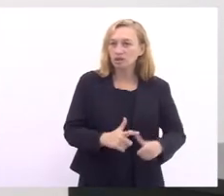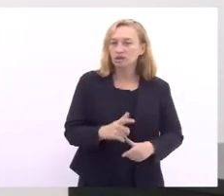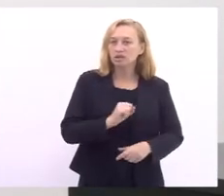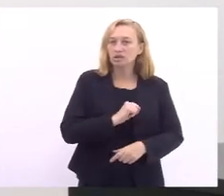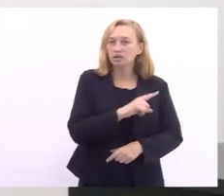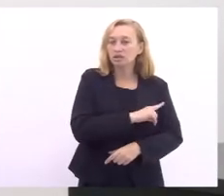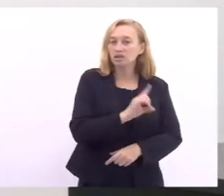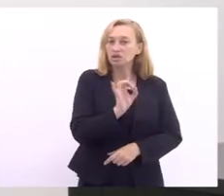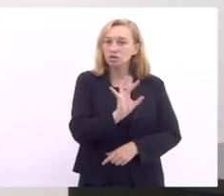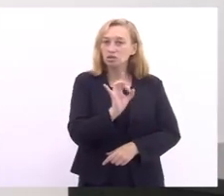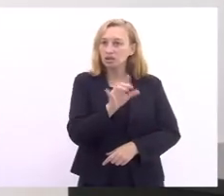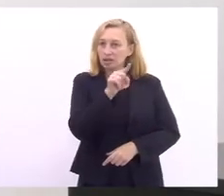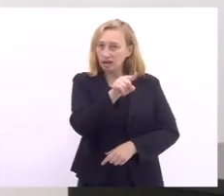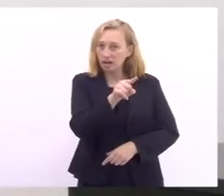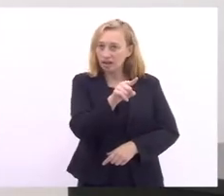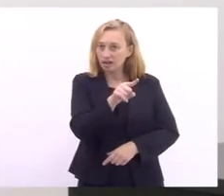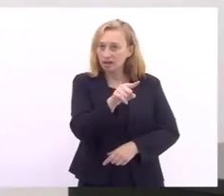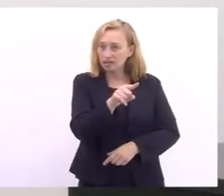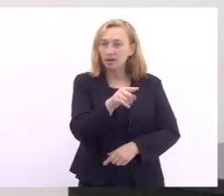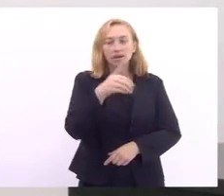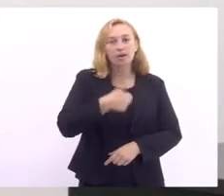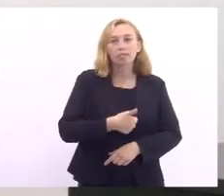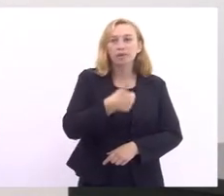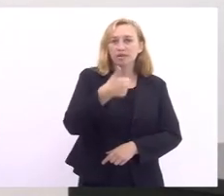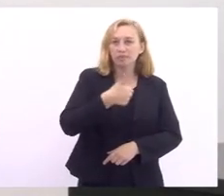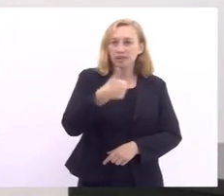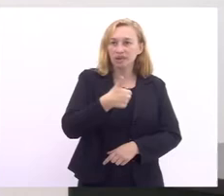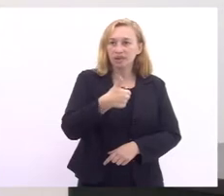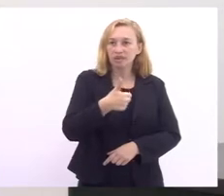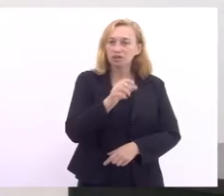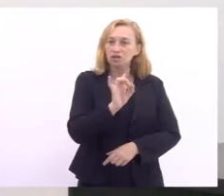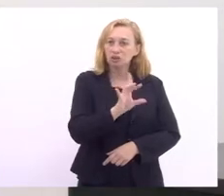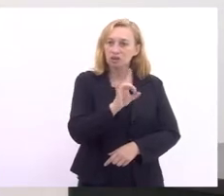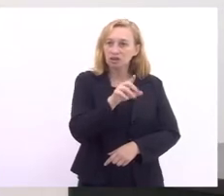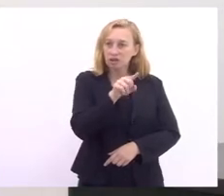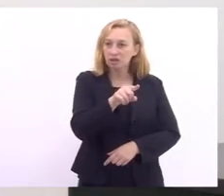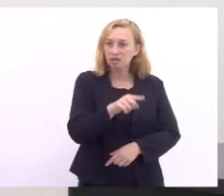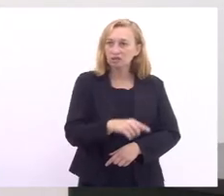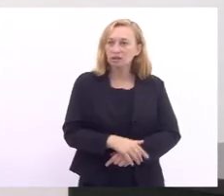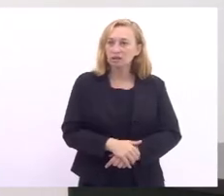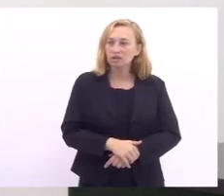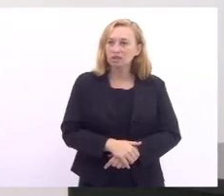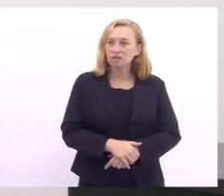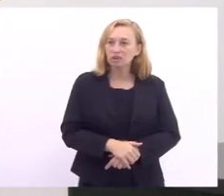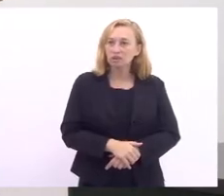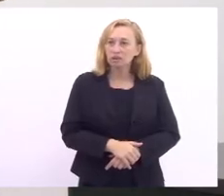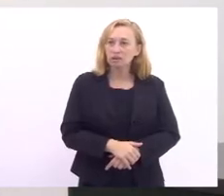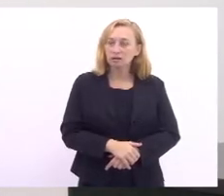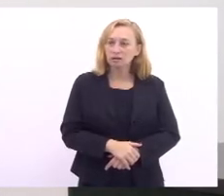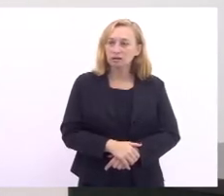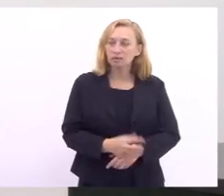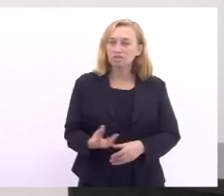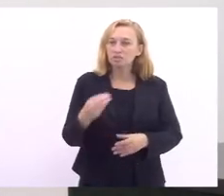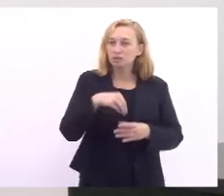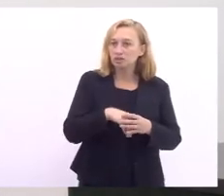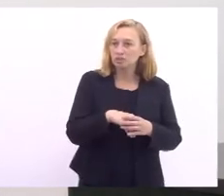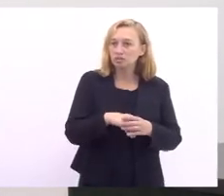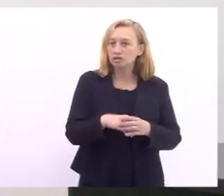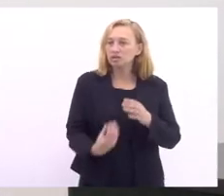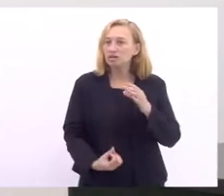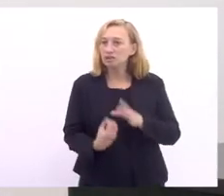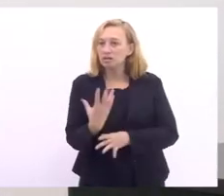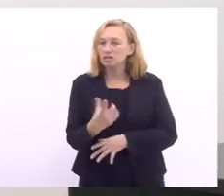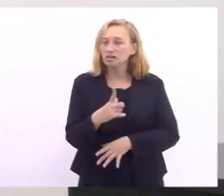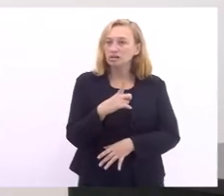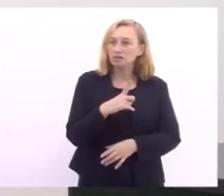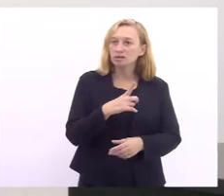Gonçalo tá sozinha lá né foi uma das cinco primeiras e estava sozinha e dentro dessa construção